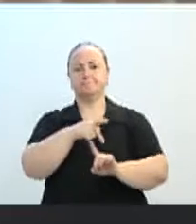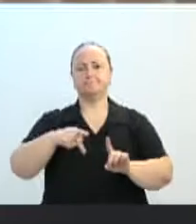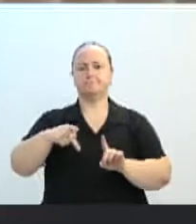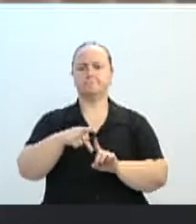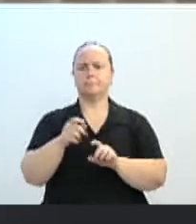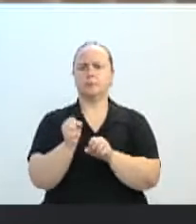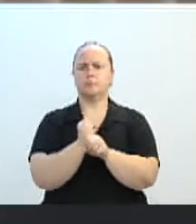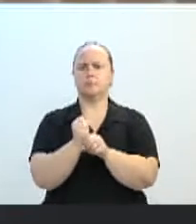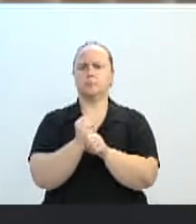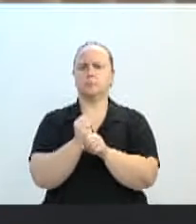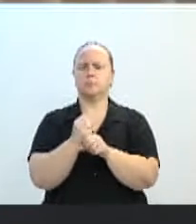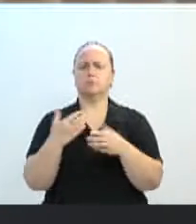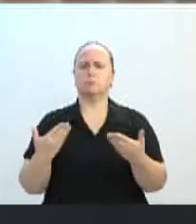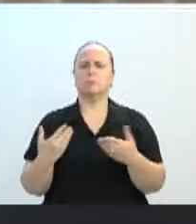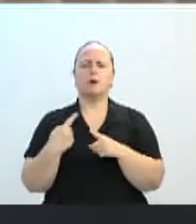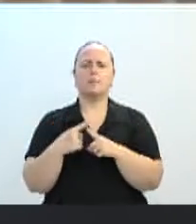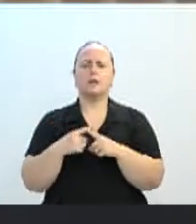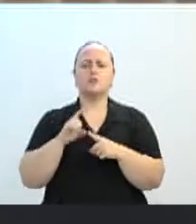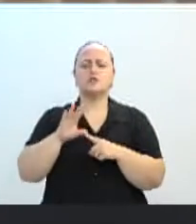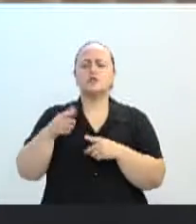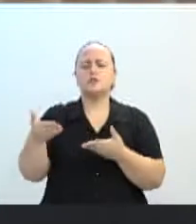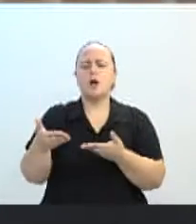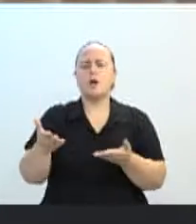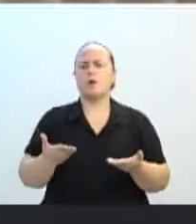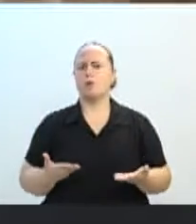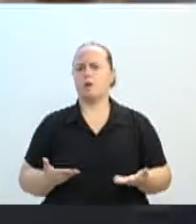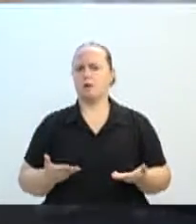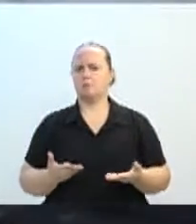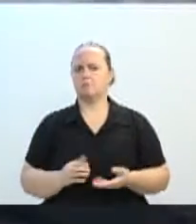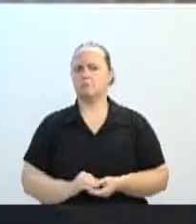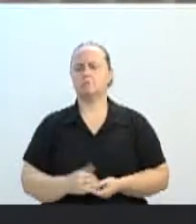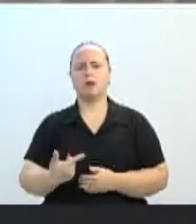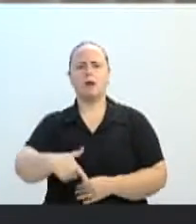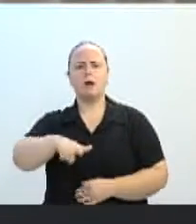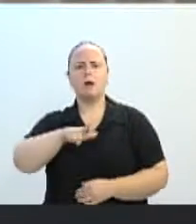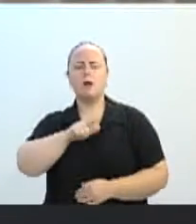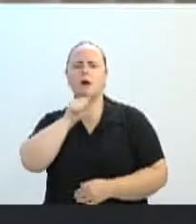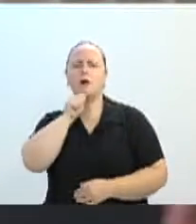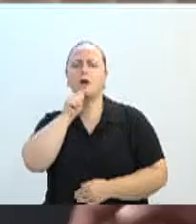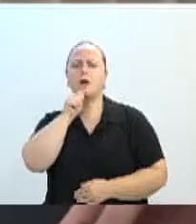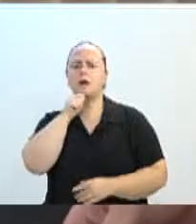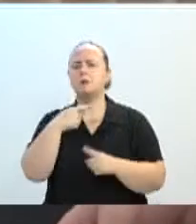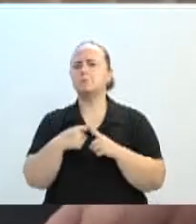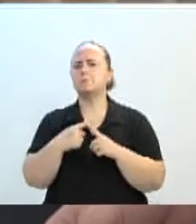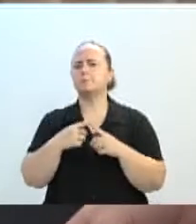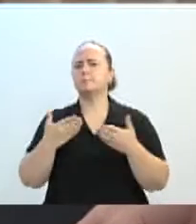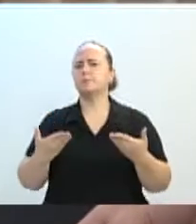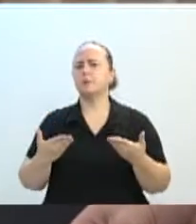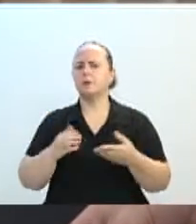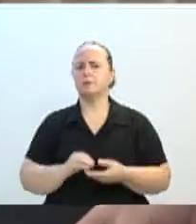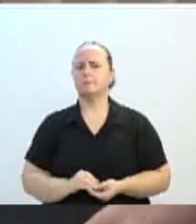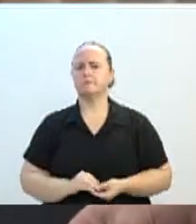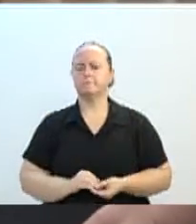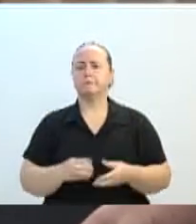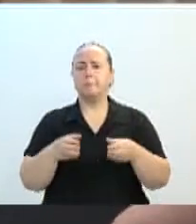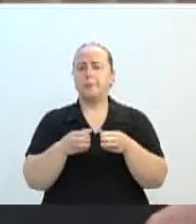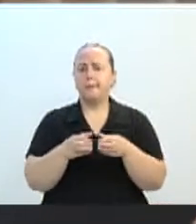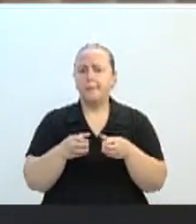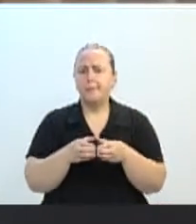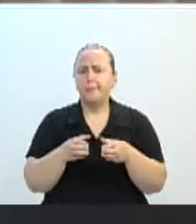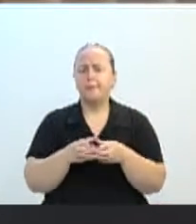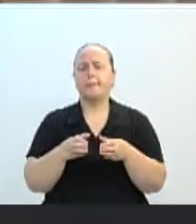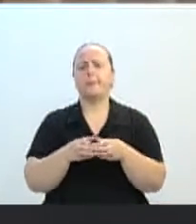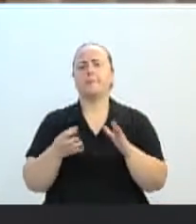Marcelo Mas por que vir só no final do ano porque não se deu o trabalho de fazer discussão desde o início do ano com a categoria com vários